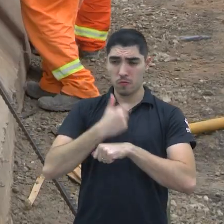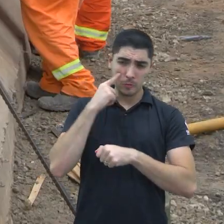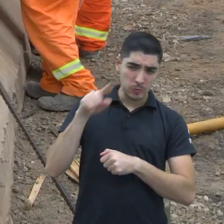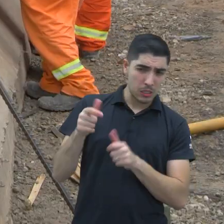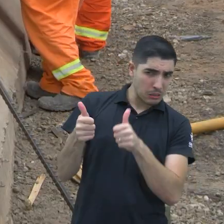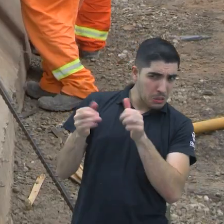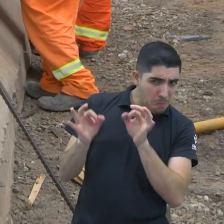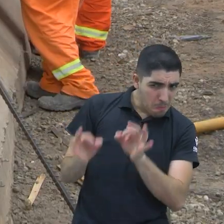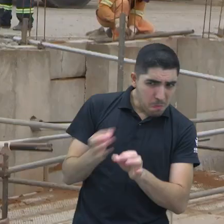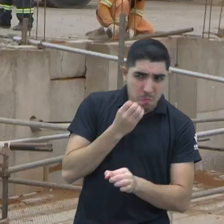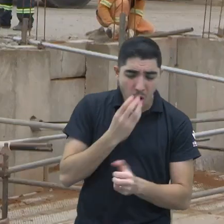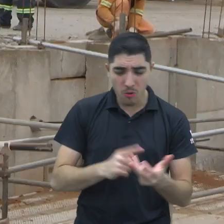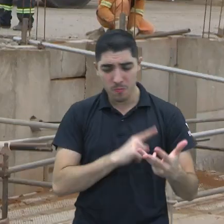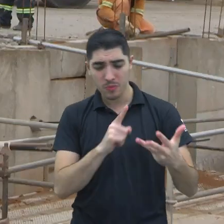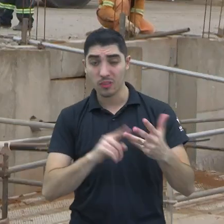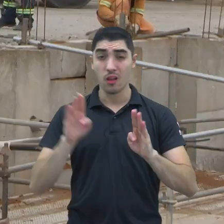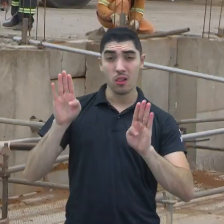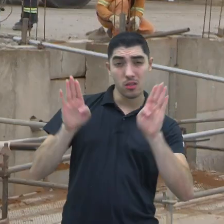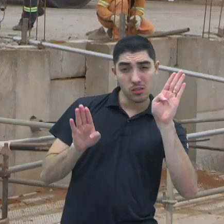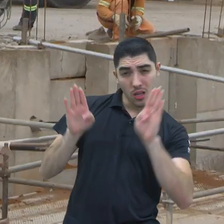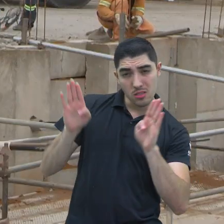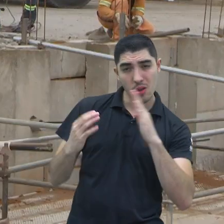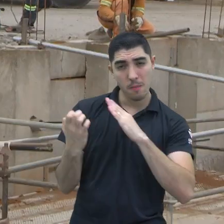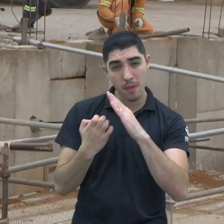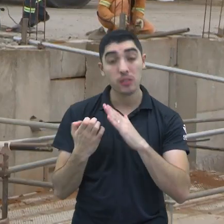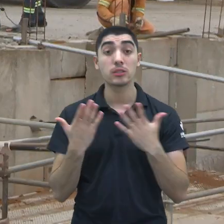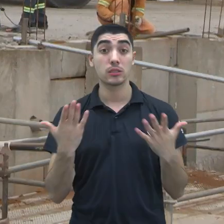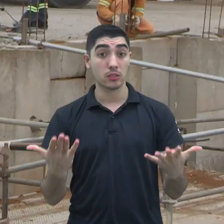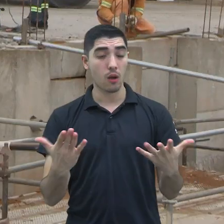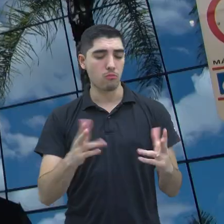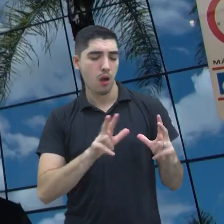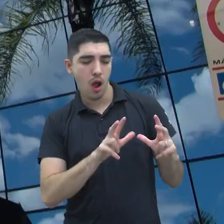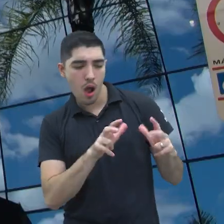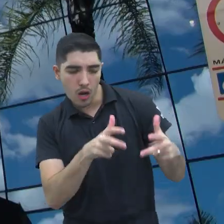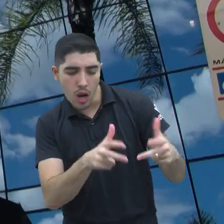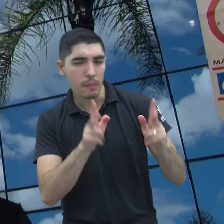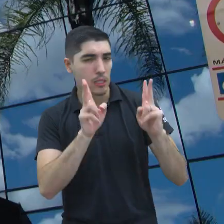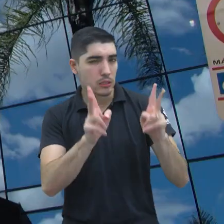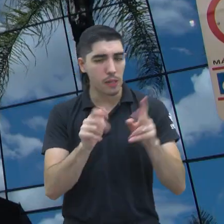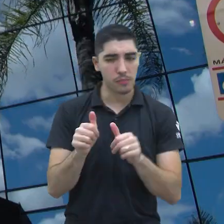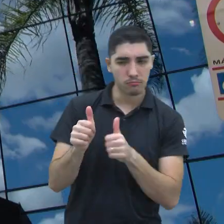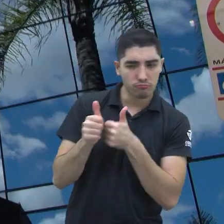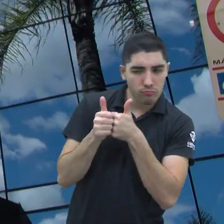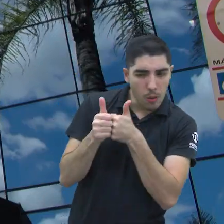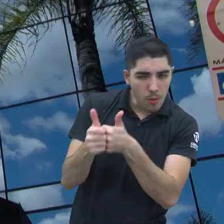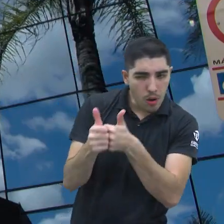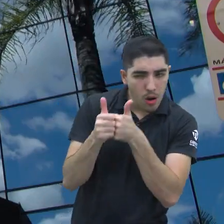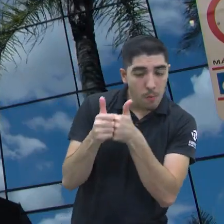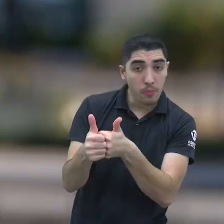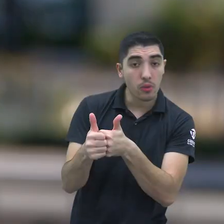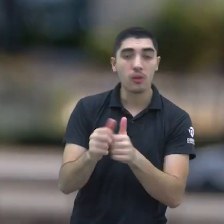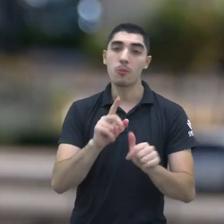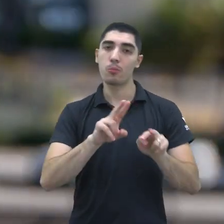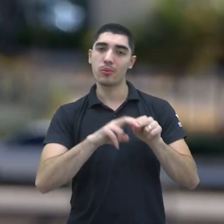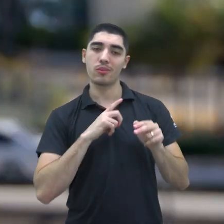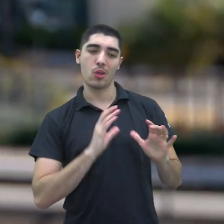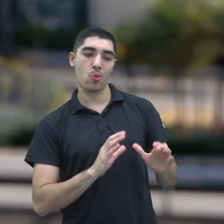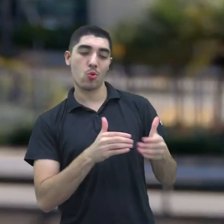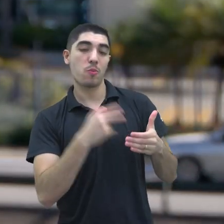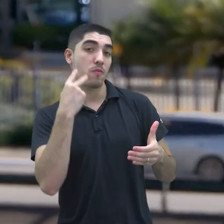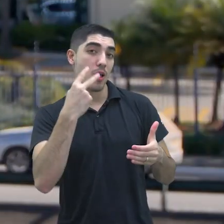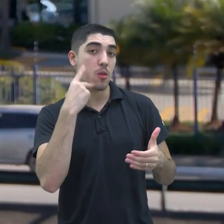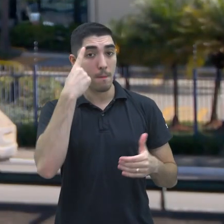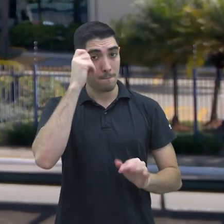de viabilidade, licitações. Todo esse trabalho é acompanhado de perto pela Câmara, a partir